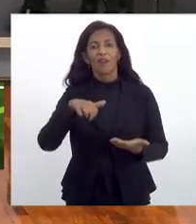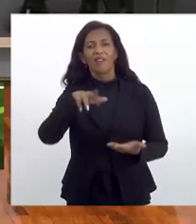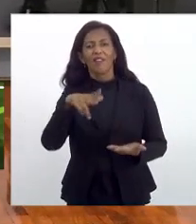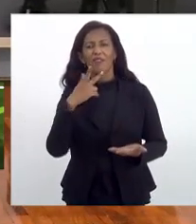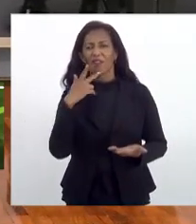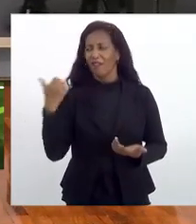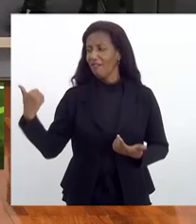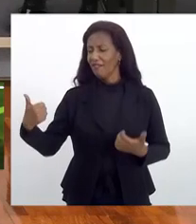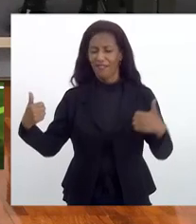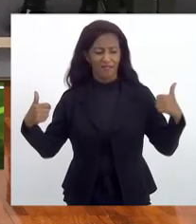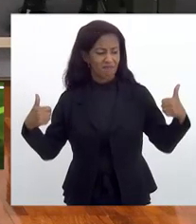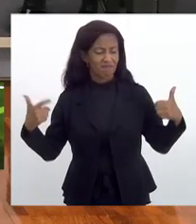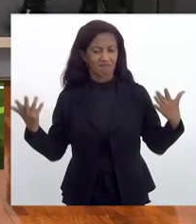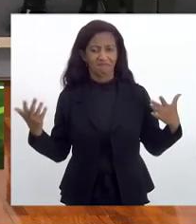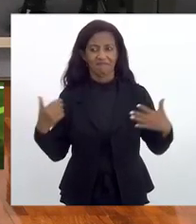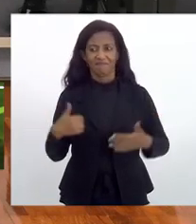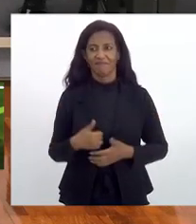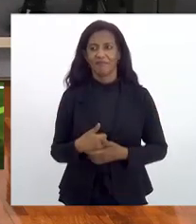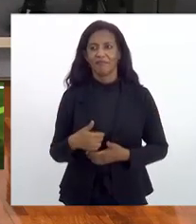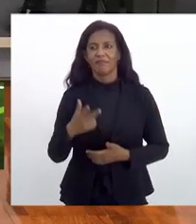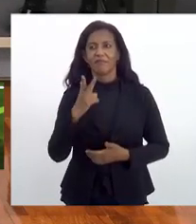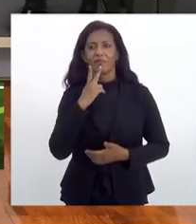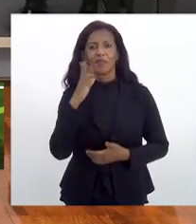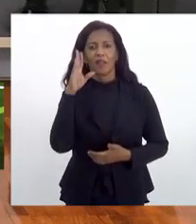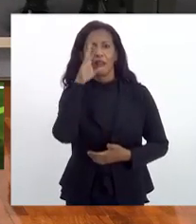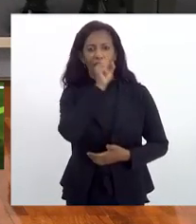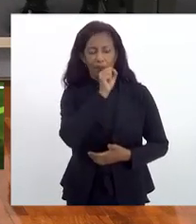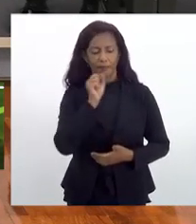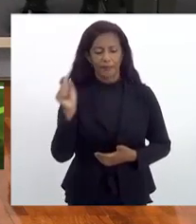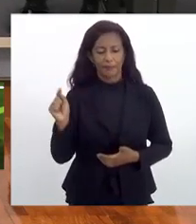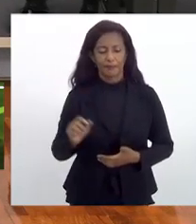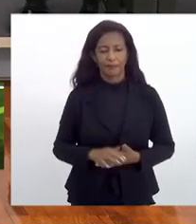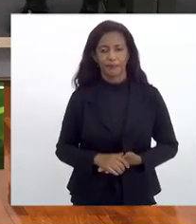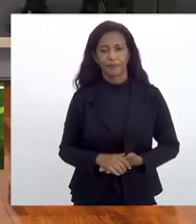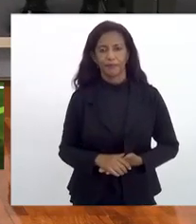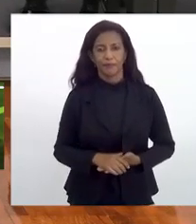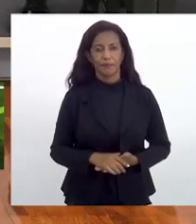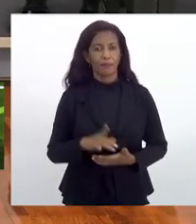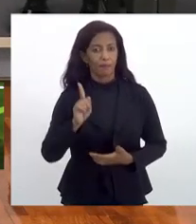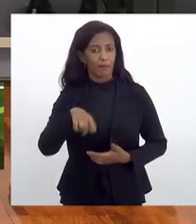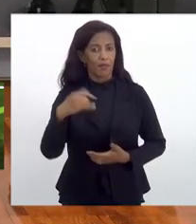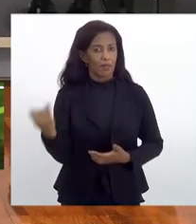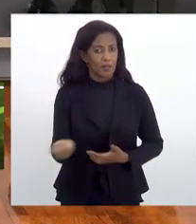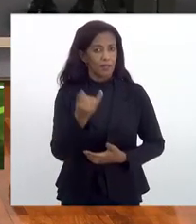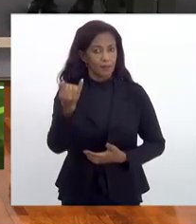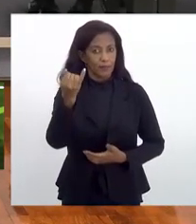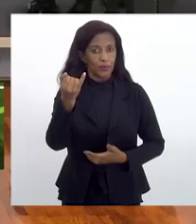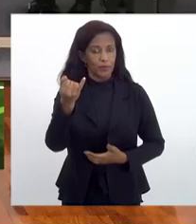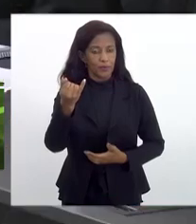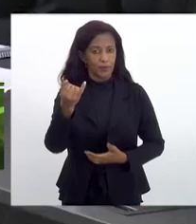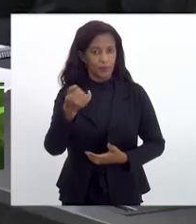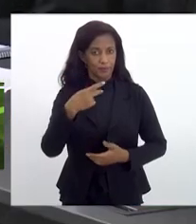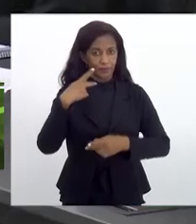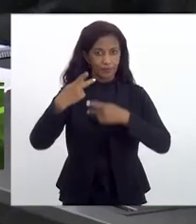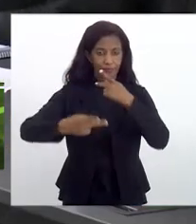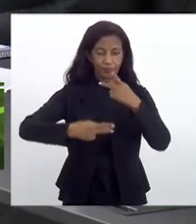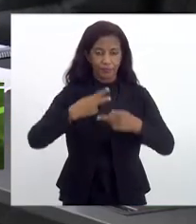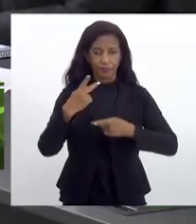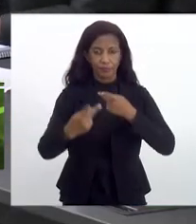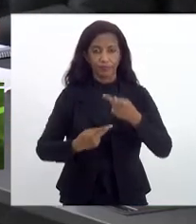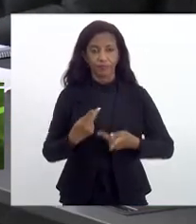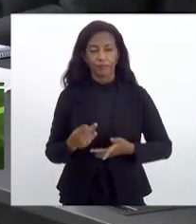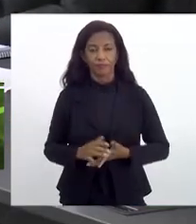Eu vou fazer uma passagem rápida aqui e é importante a gente dizer que